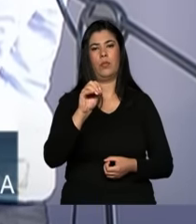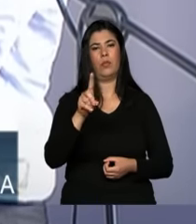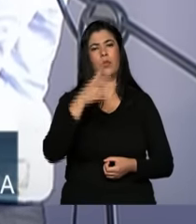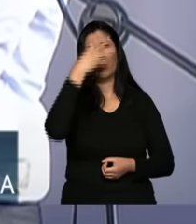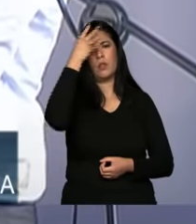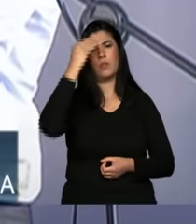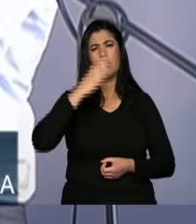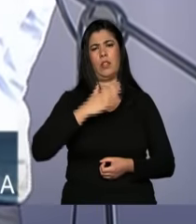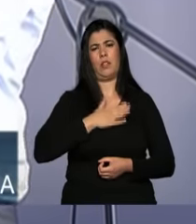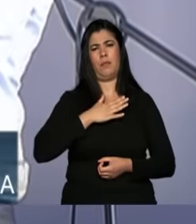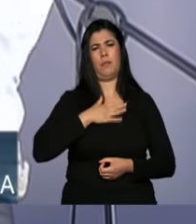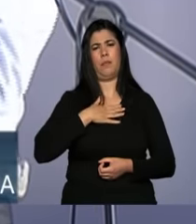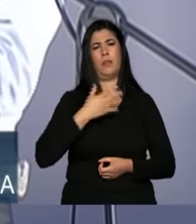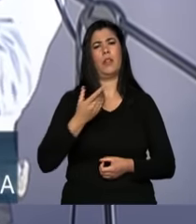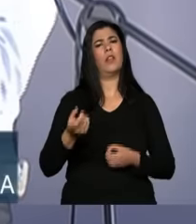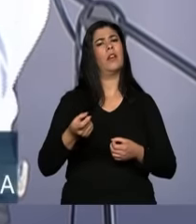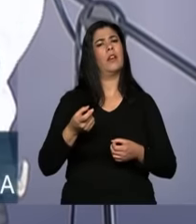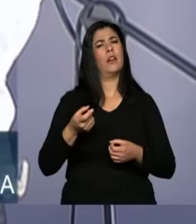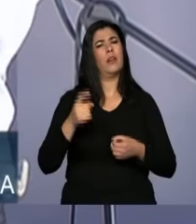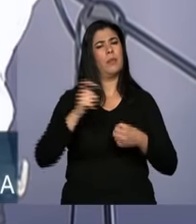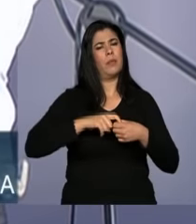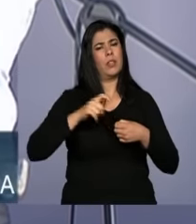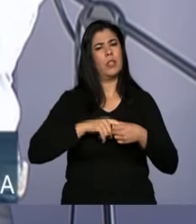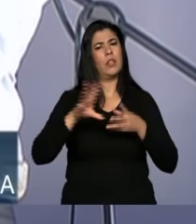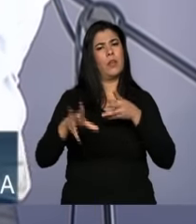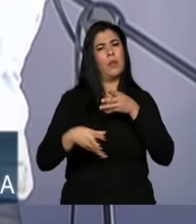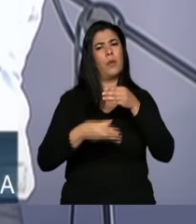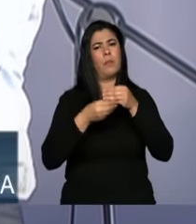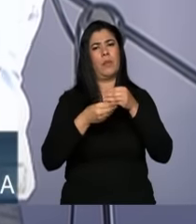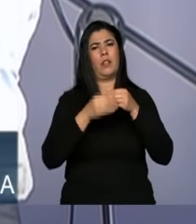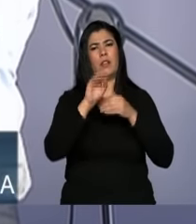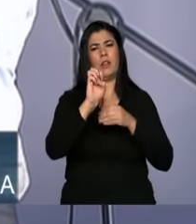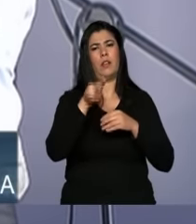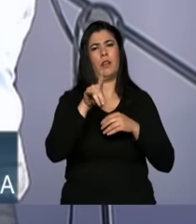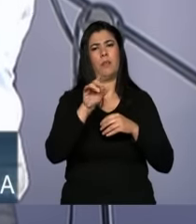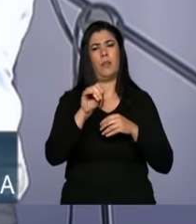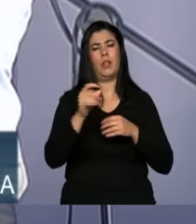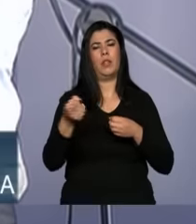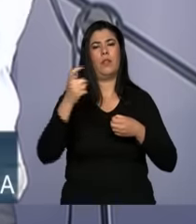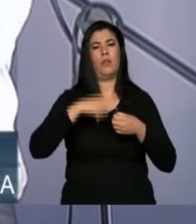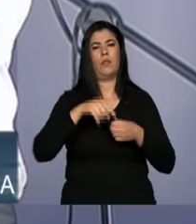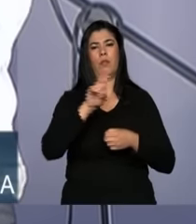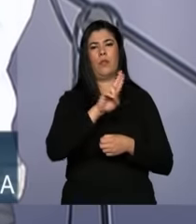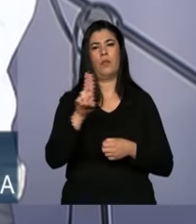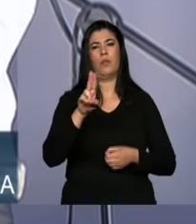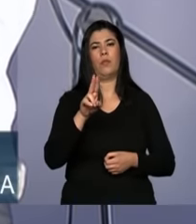viu? Não esqueça da nossa emenda para o consórcio. Jó, deputada estadual.